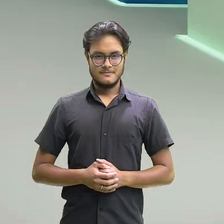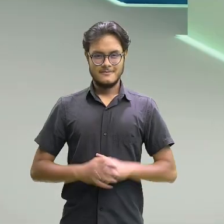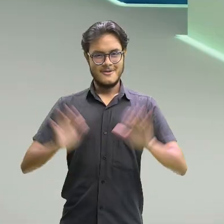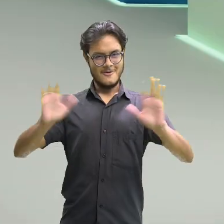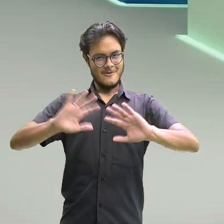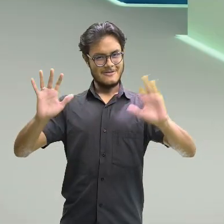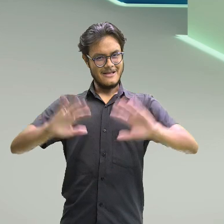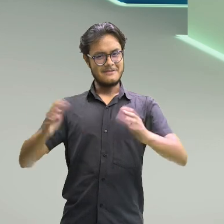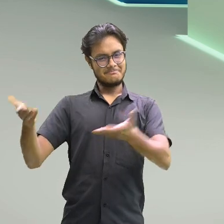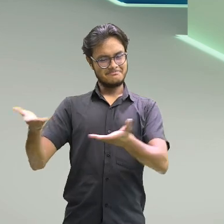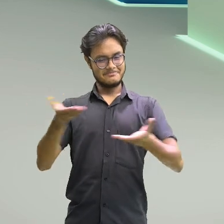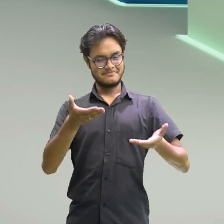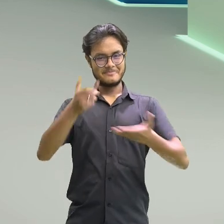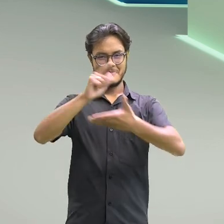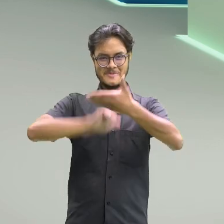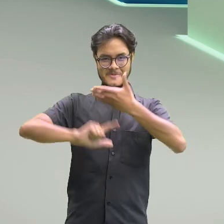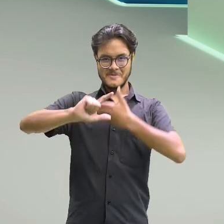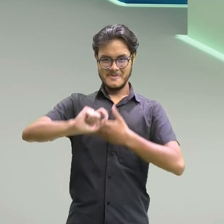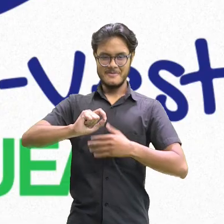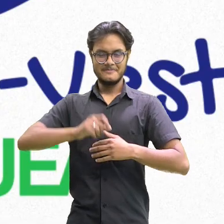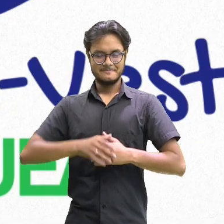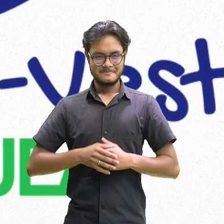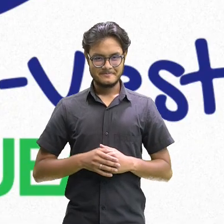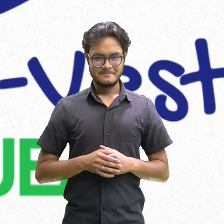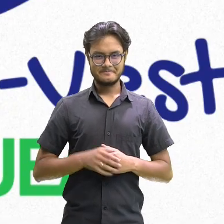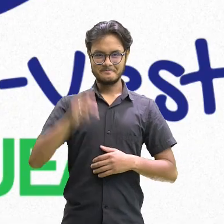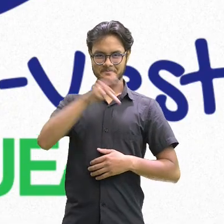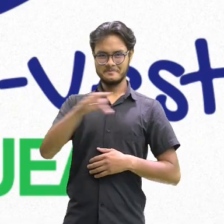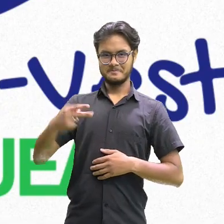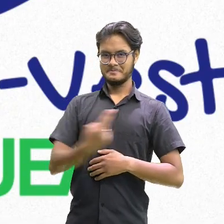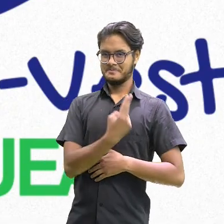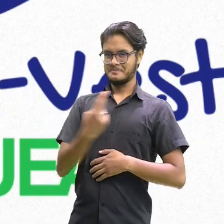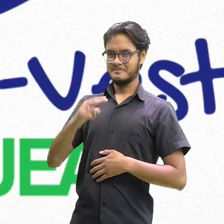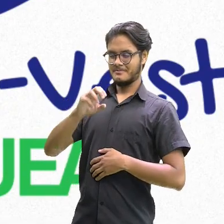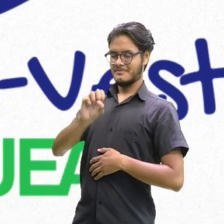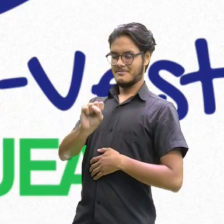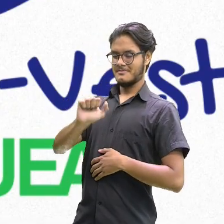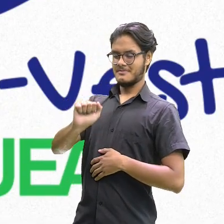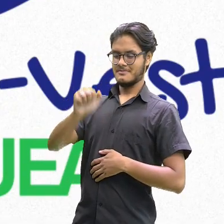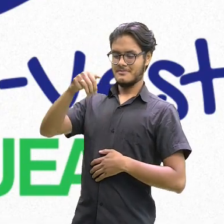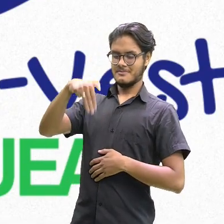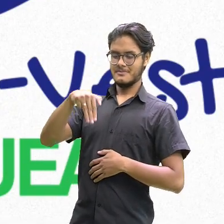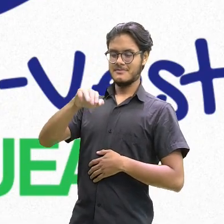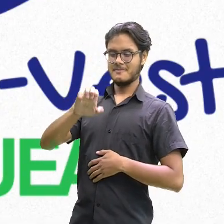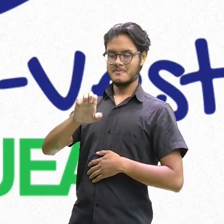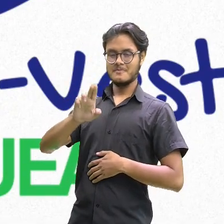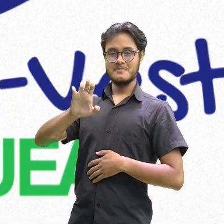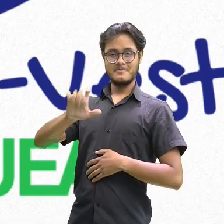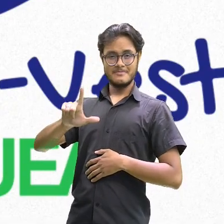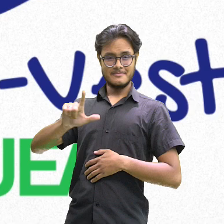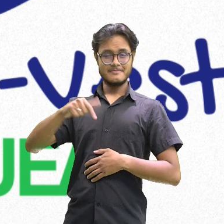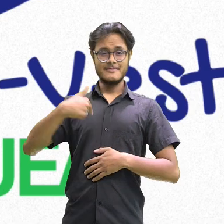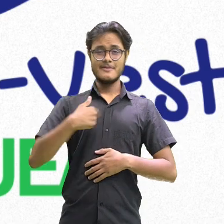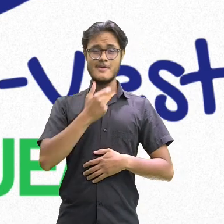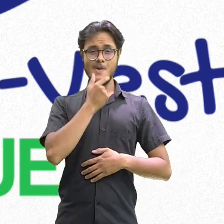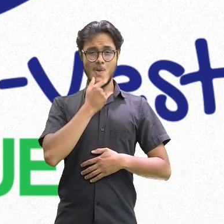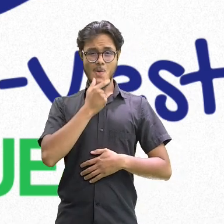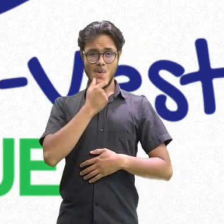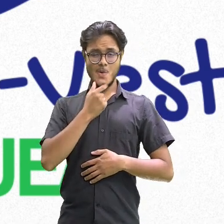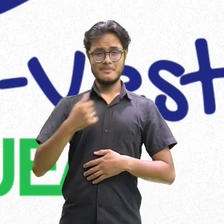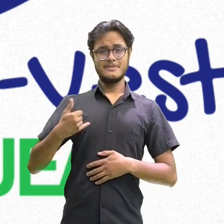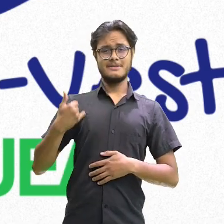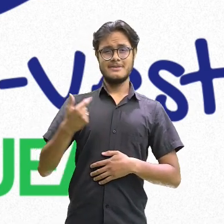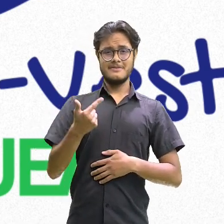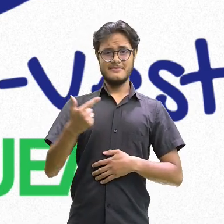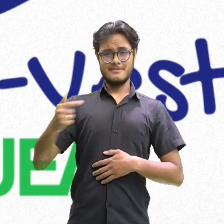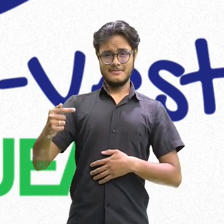aprovados! Sejam muito bem-vindos ao Preveste UEA. Eu sou o professor Samuel, professor Samuca do Preveste. Sou do sexo masculino, tenho